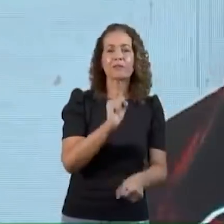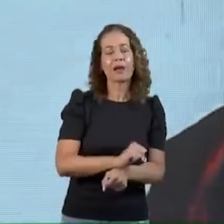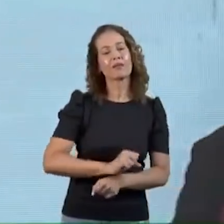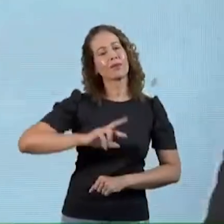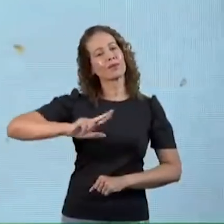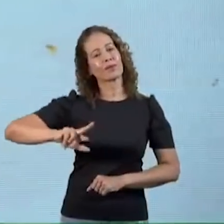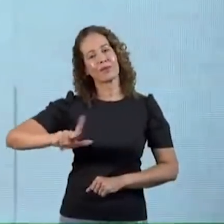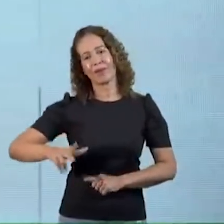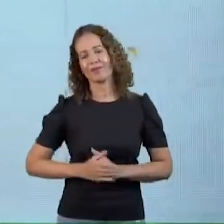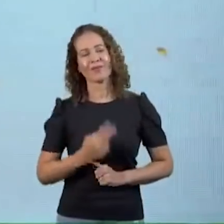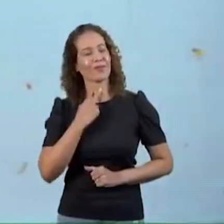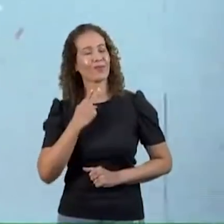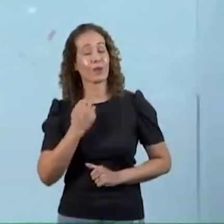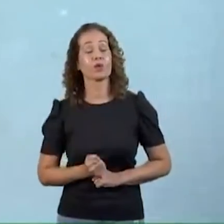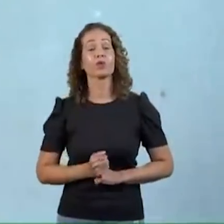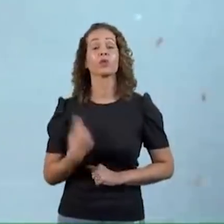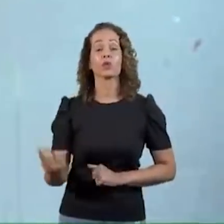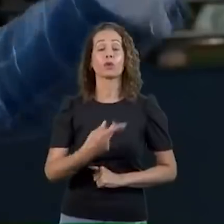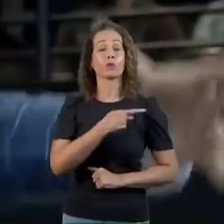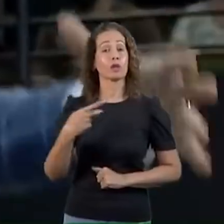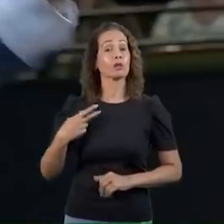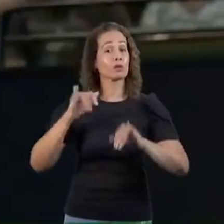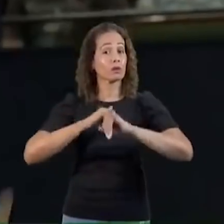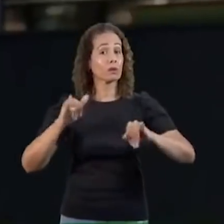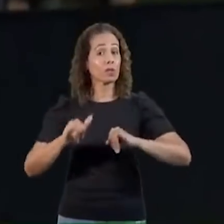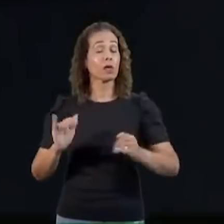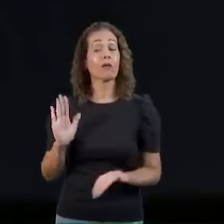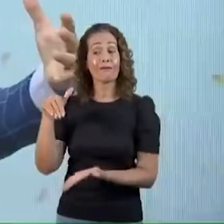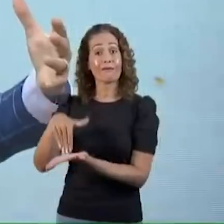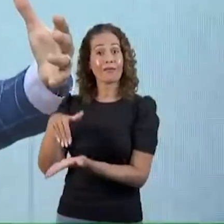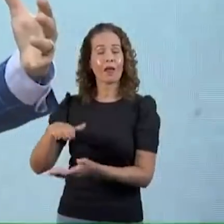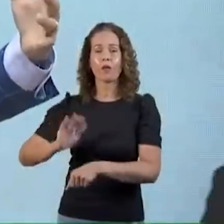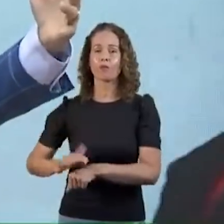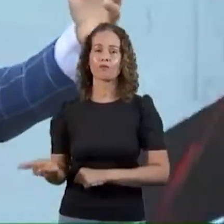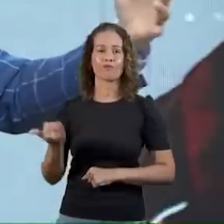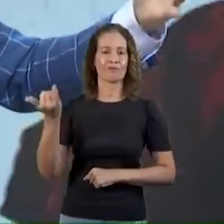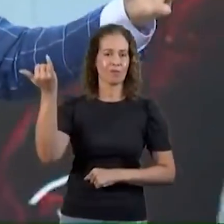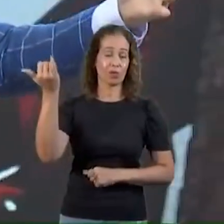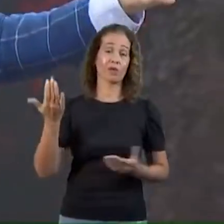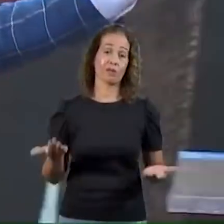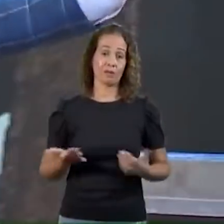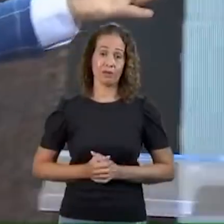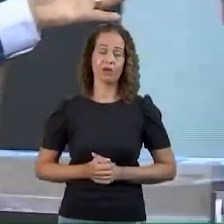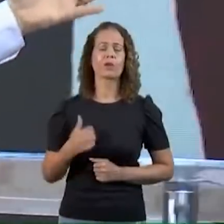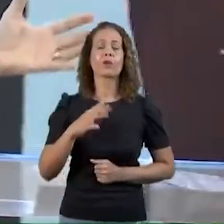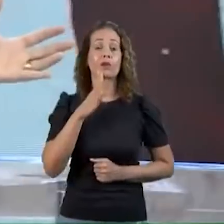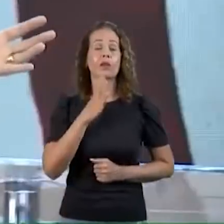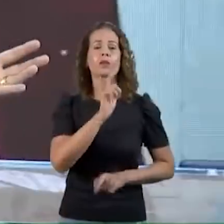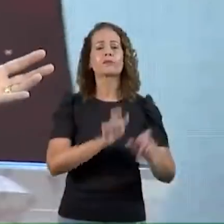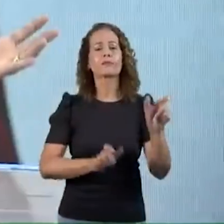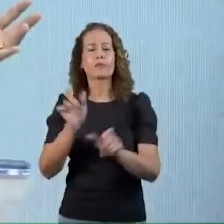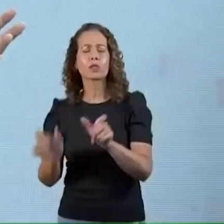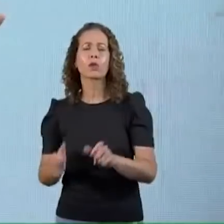como diz o nosso pastor, é como termina que se conta. Eu conheço homens e